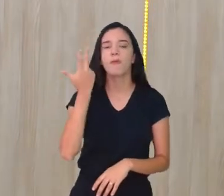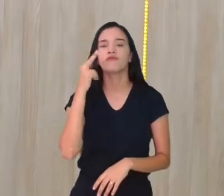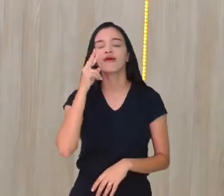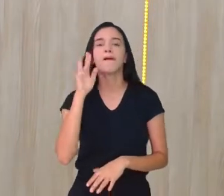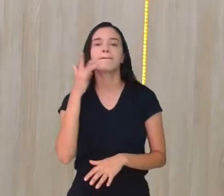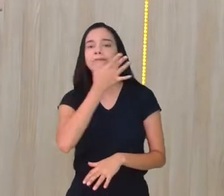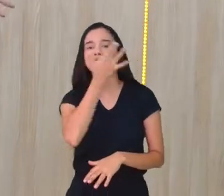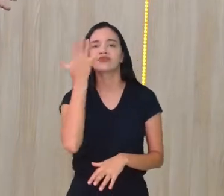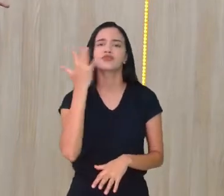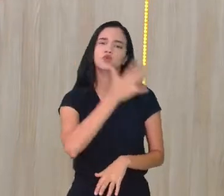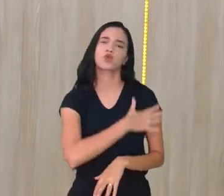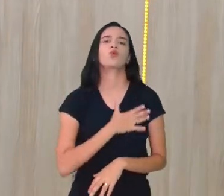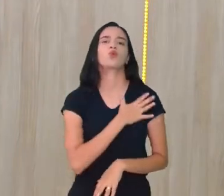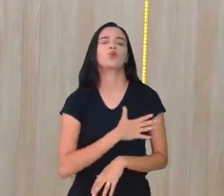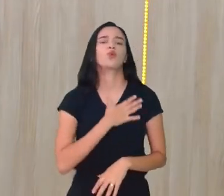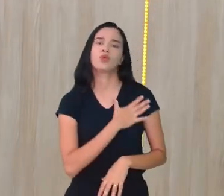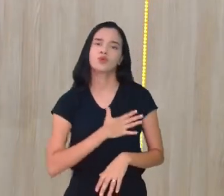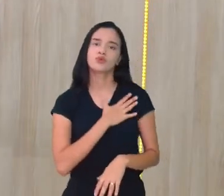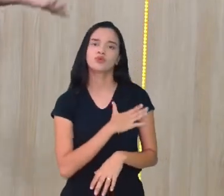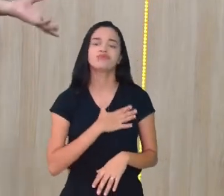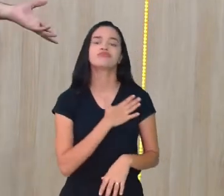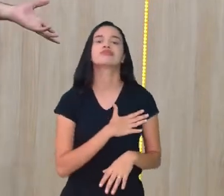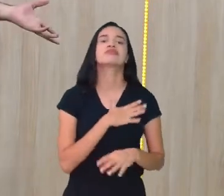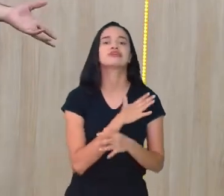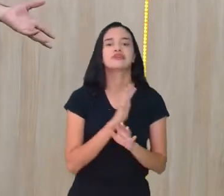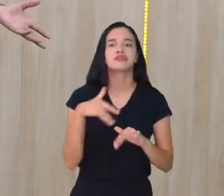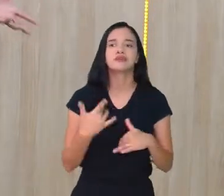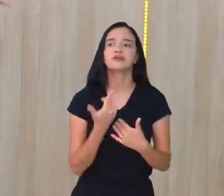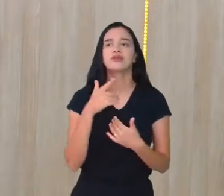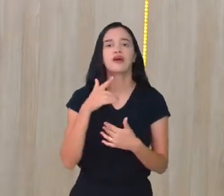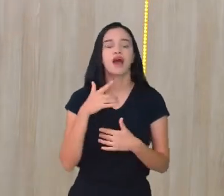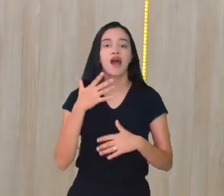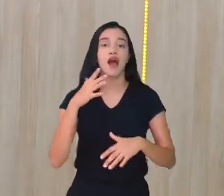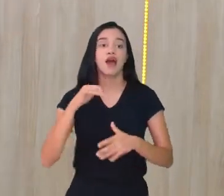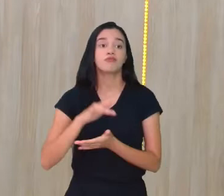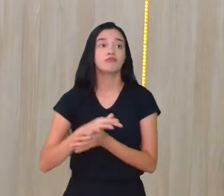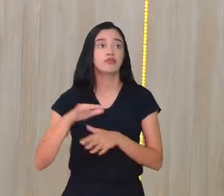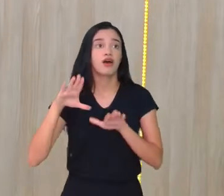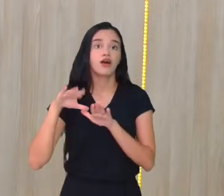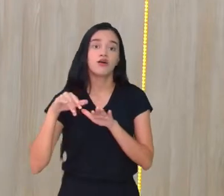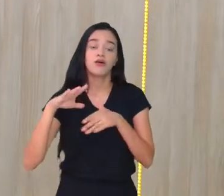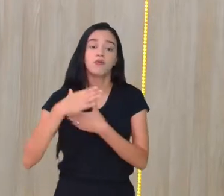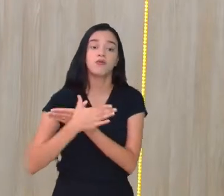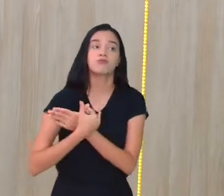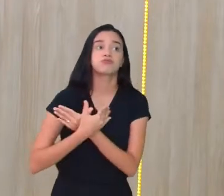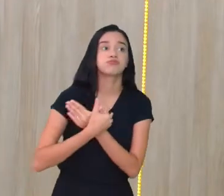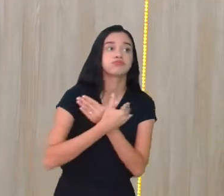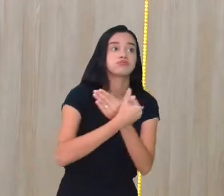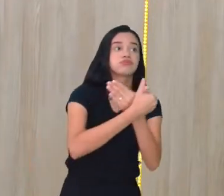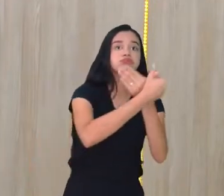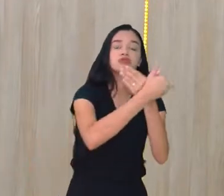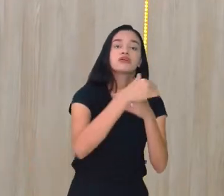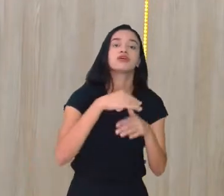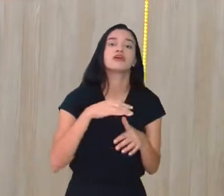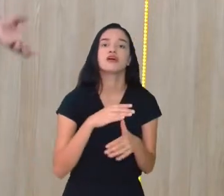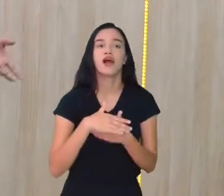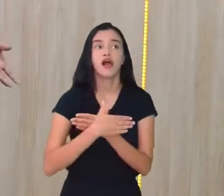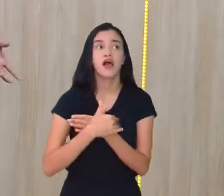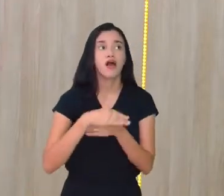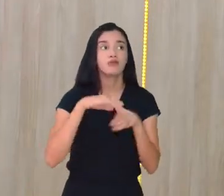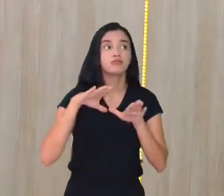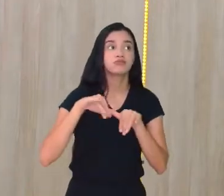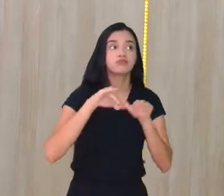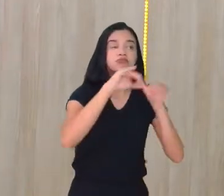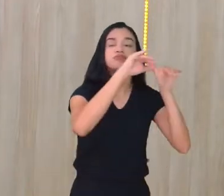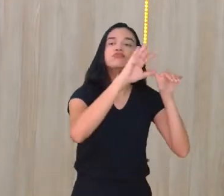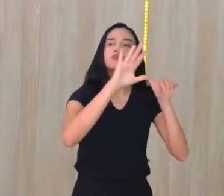que gostam do canto de determinada ave, aí pega aquela ave, coloca em uma gaiola e começa a criar na sua residência,